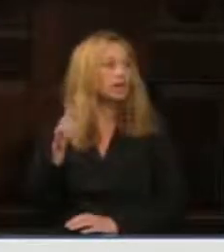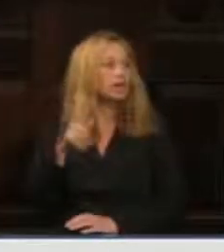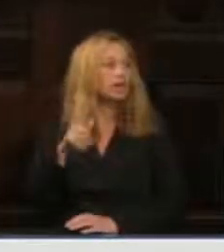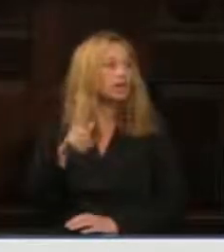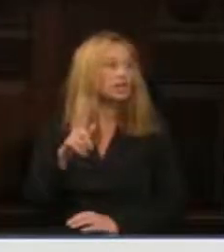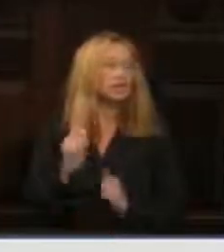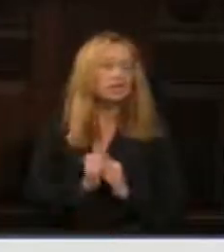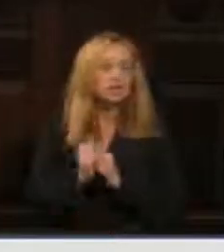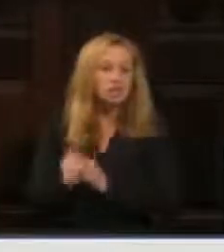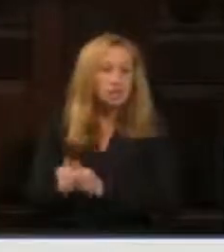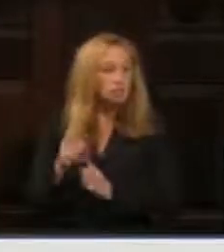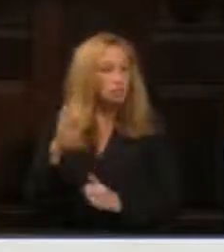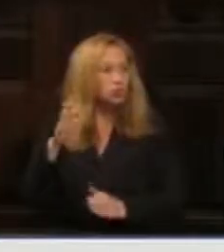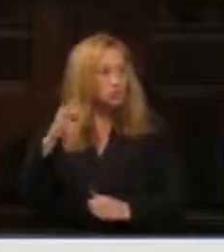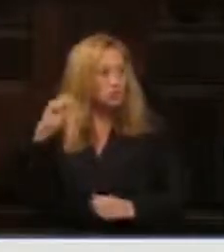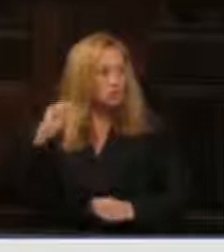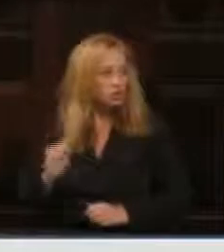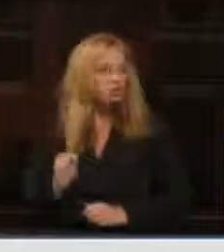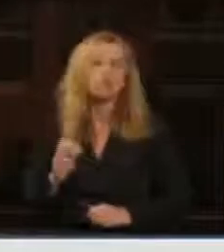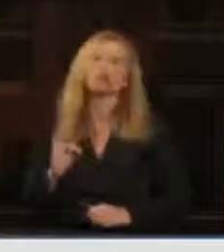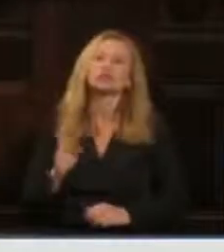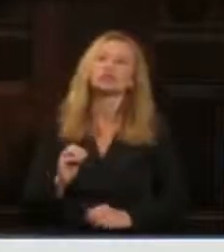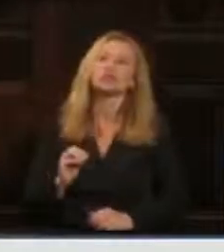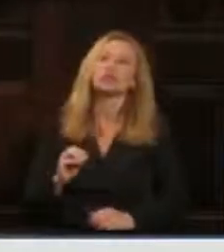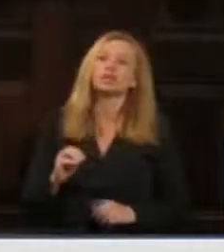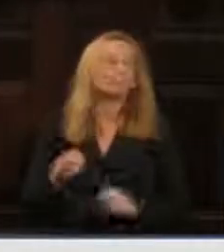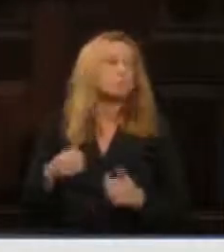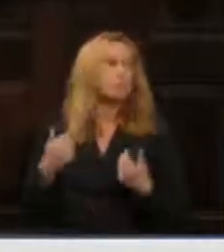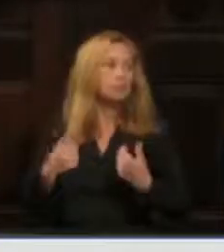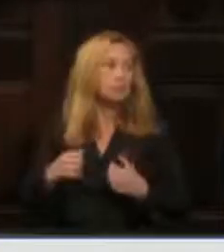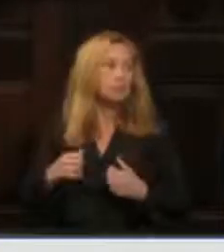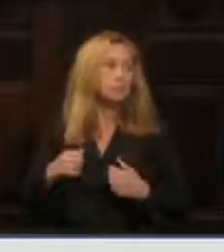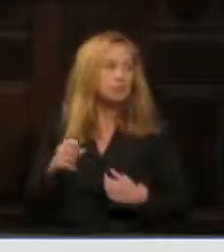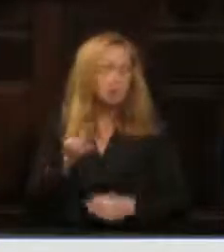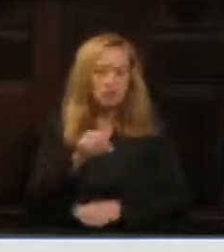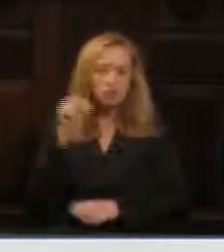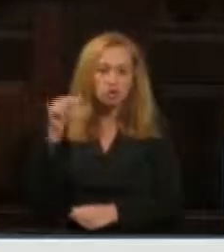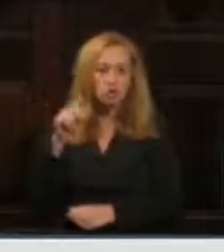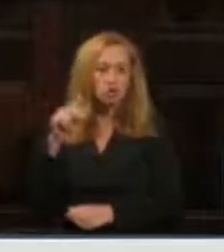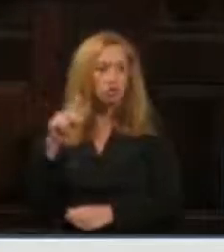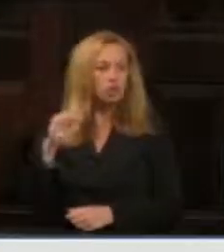do turista ou que o Brasil fique de picuinha com outros países.